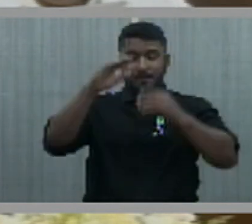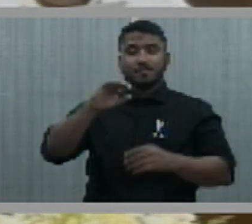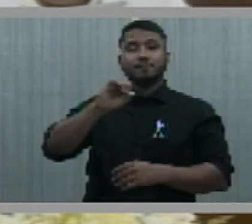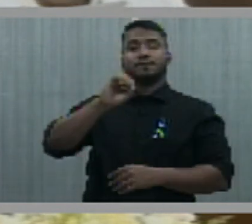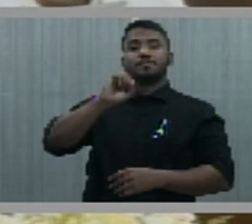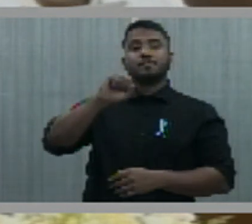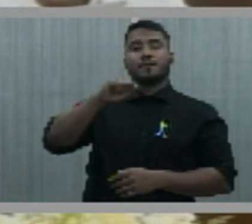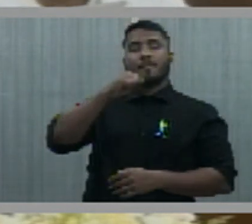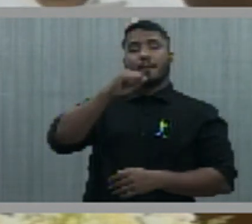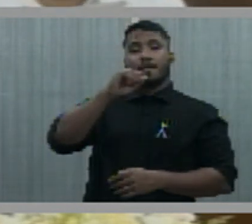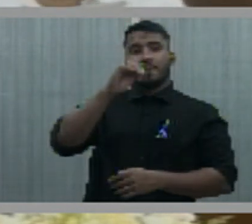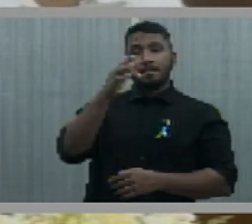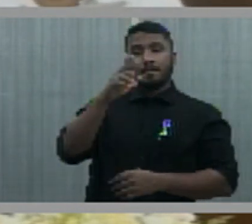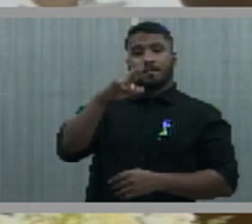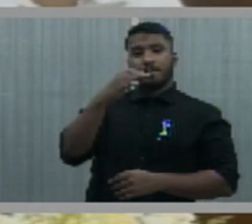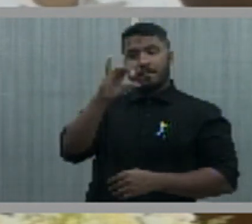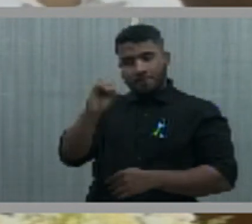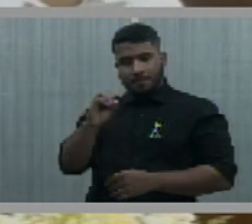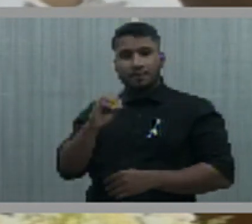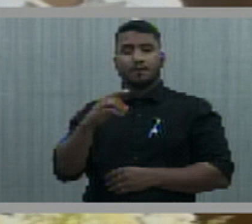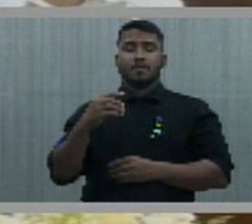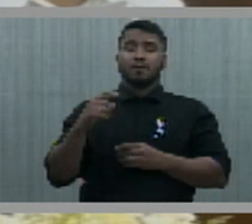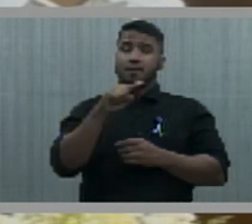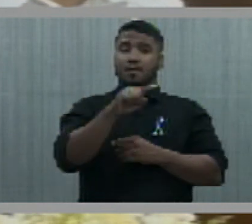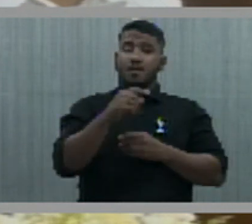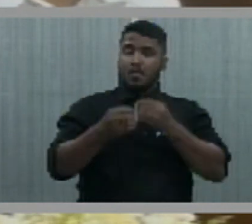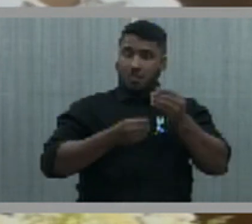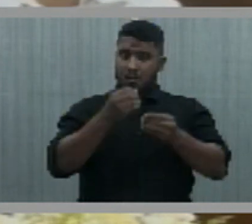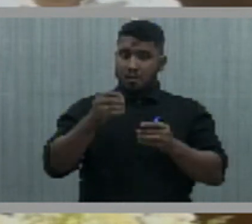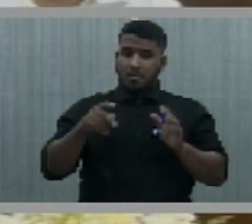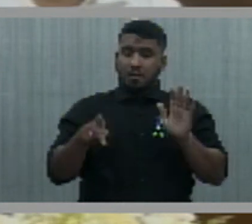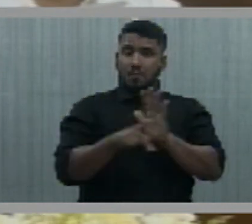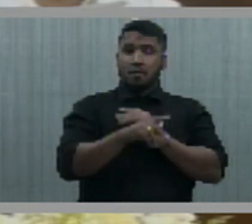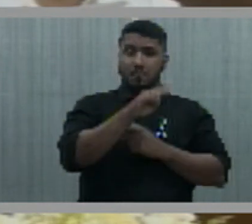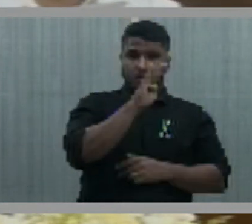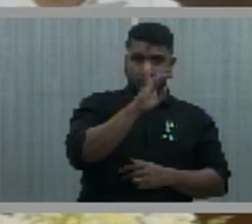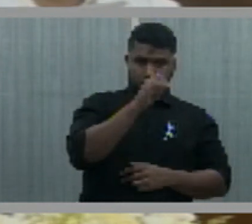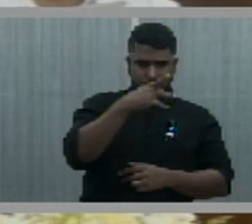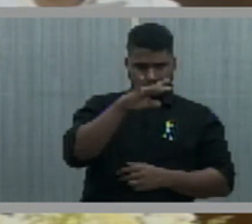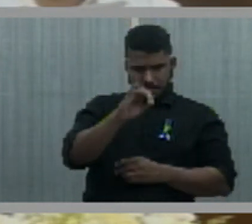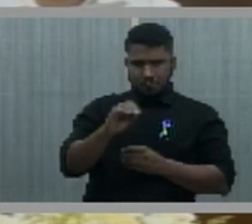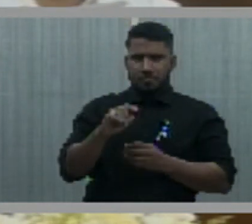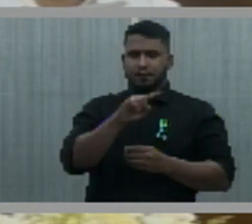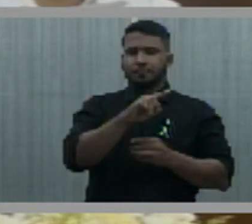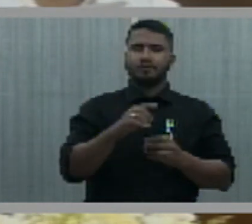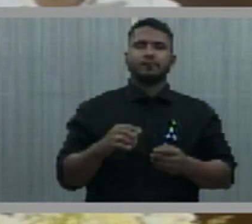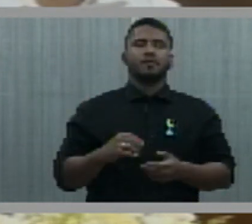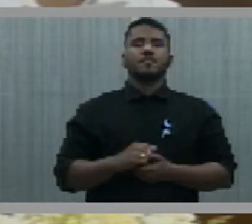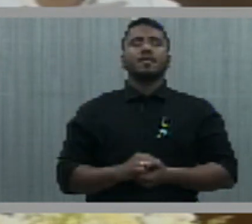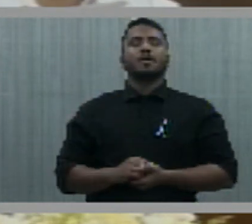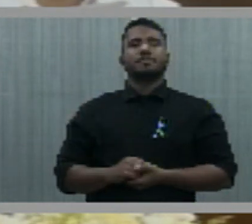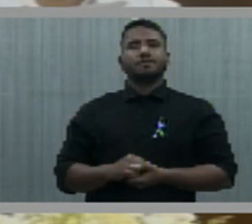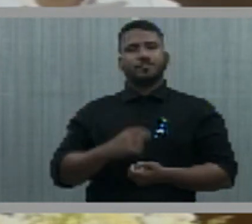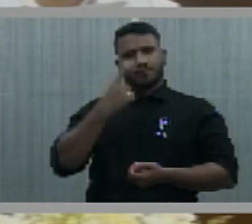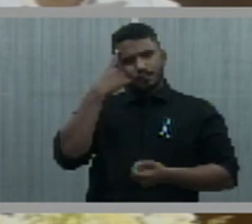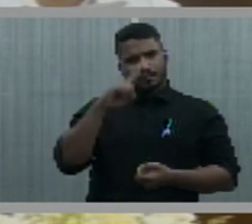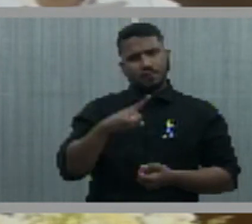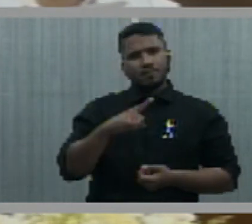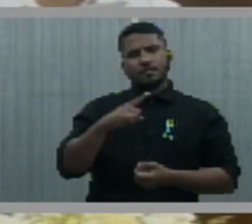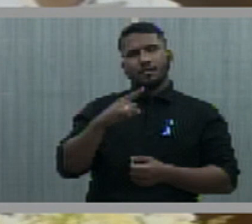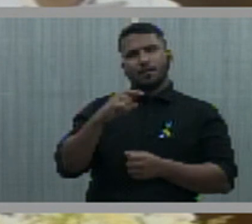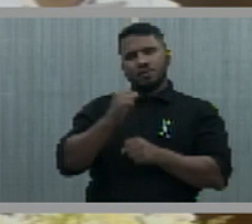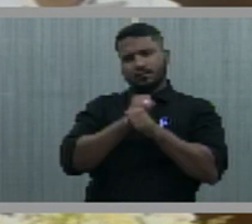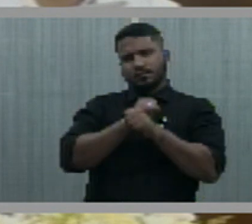no Piauí. O anúncio foi feito na manhã do dia 29 de março de